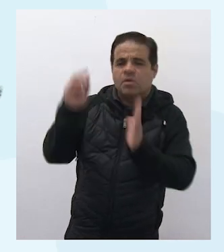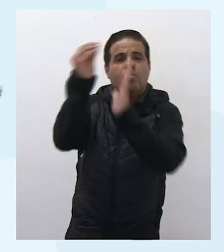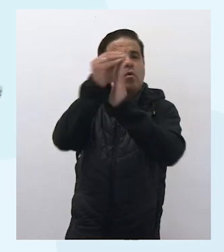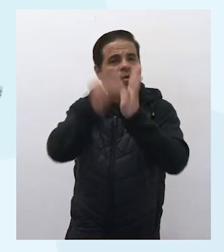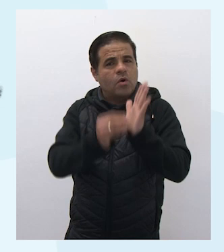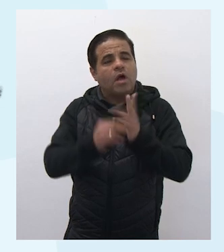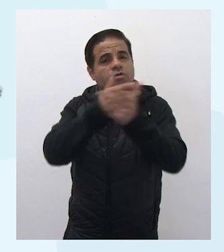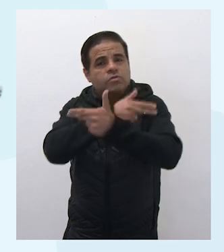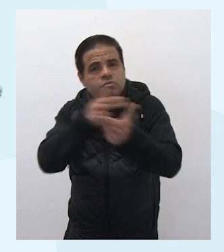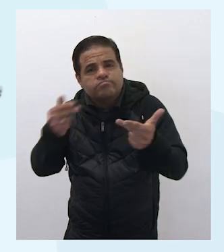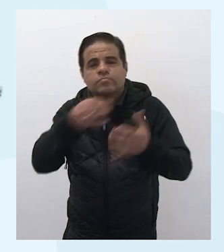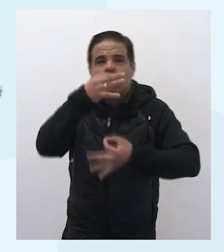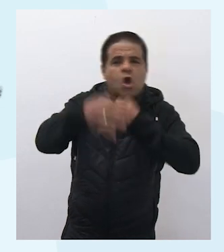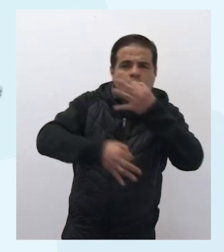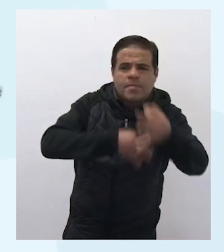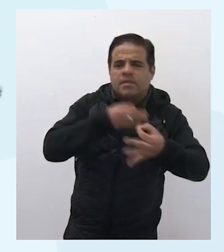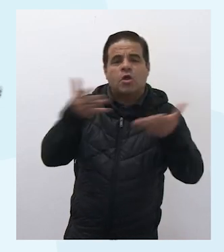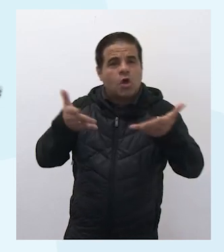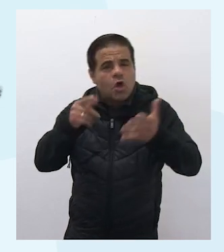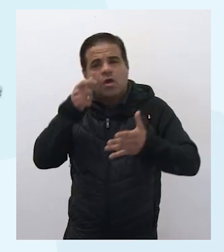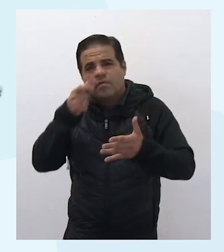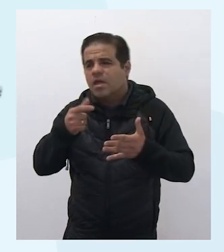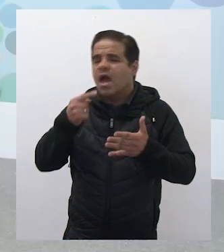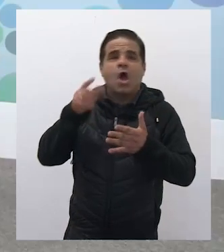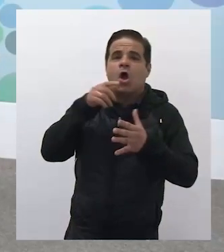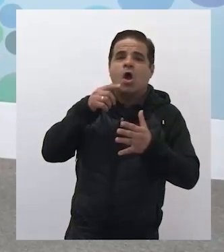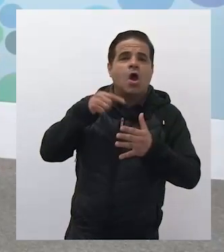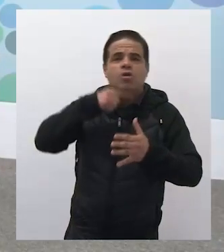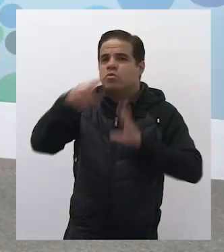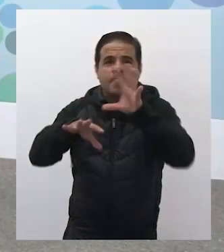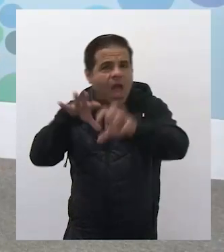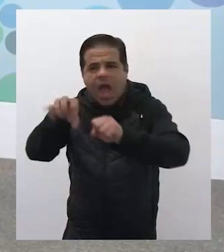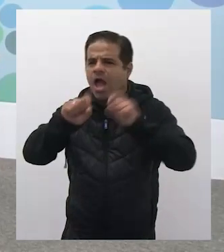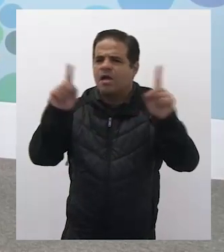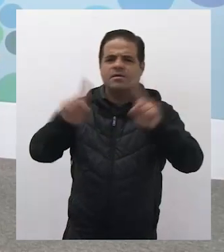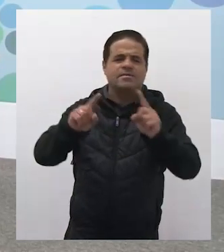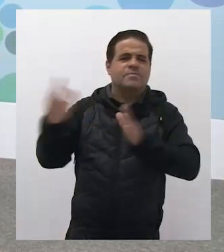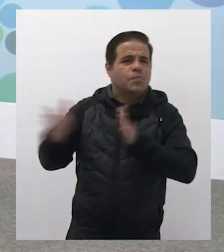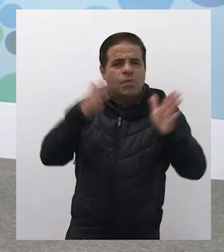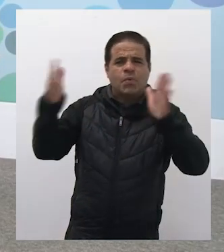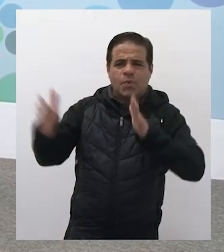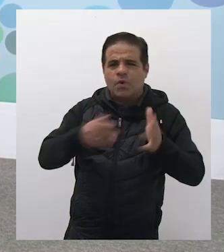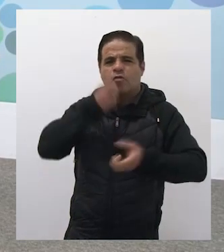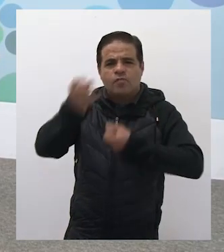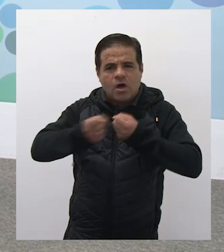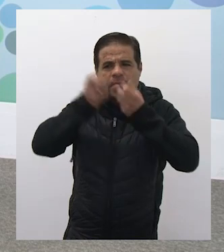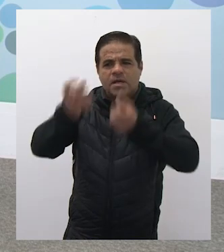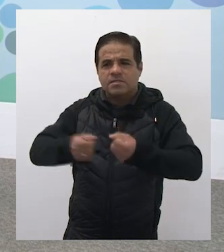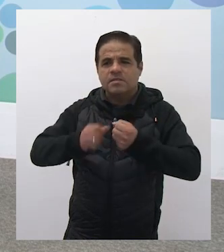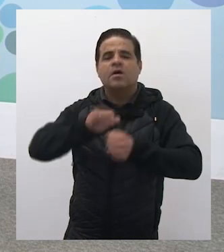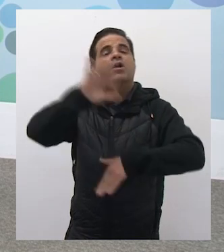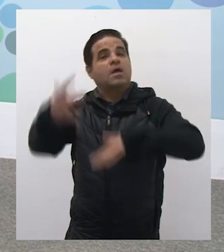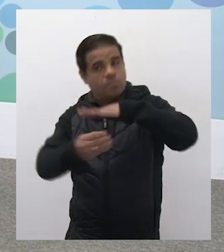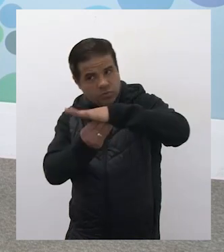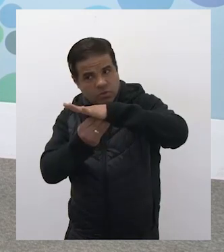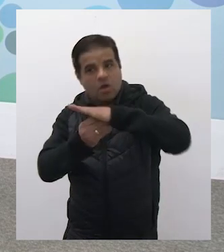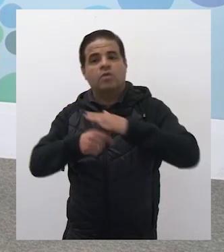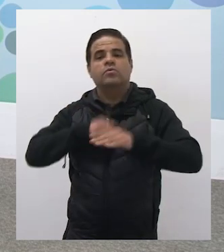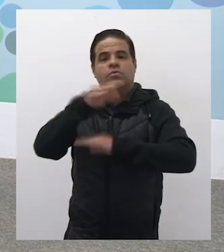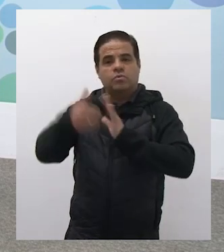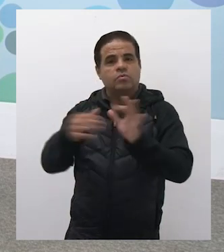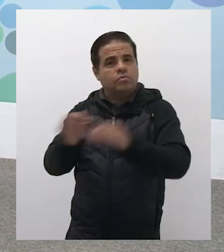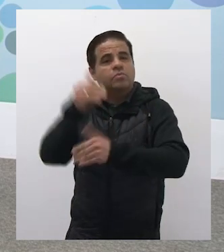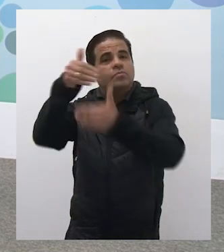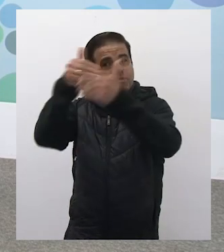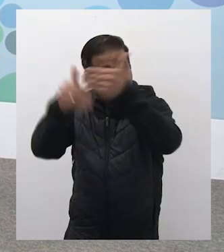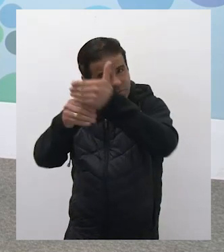aí as coisas que a gente viu hoje. Ah, não consegui pegar tudo, esses slides passam muito rápido. Vamos para o repositório, tá lá todos os slides